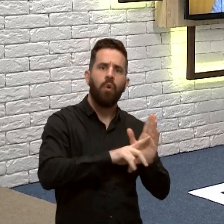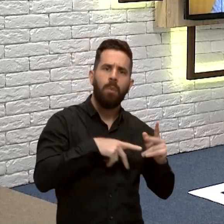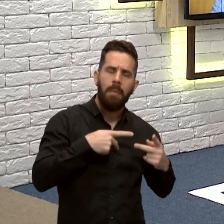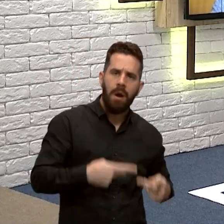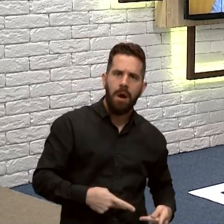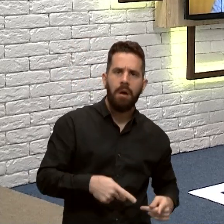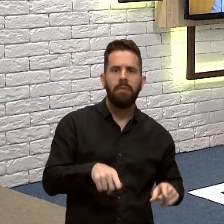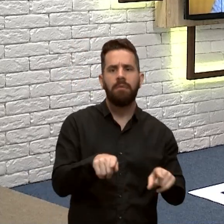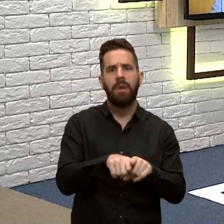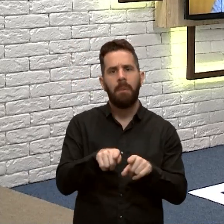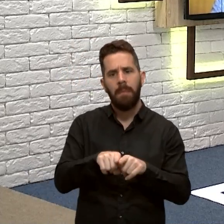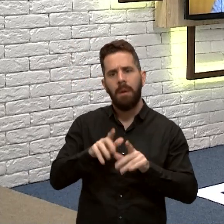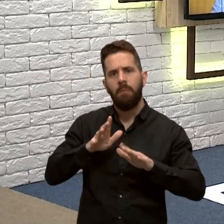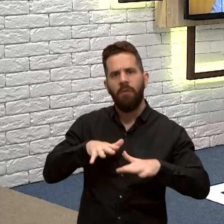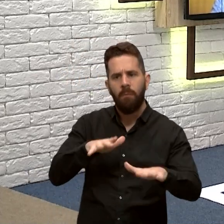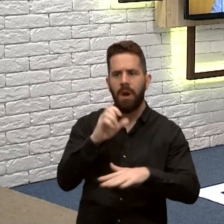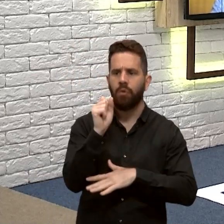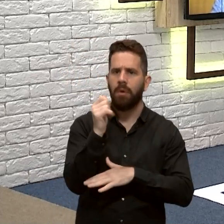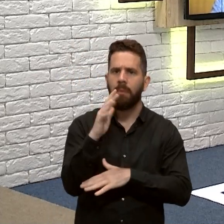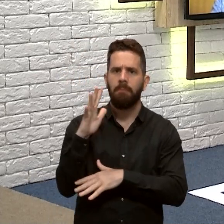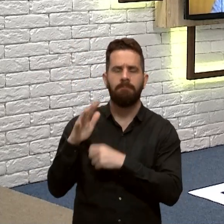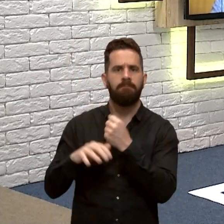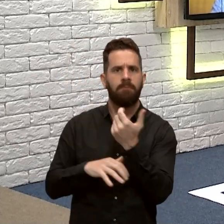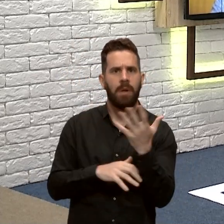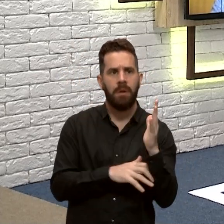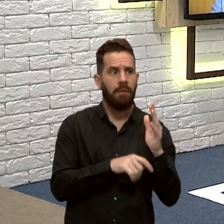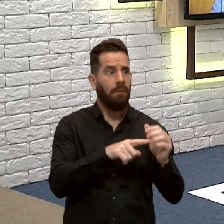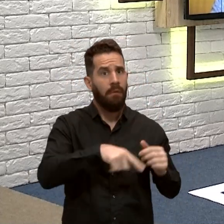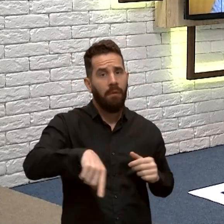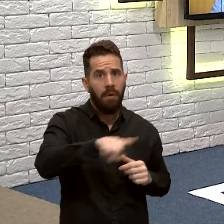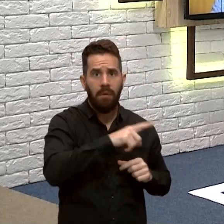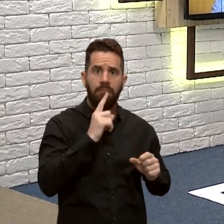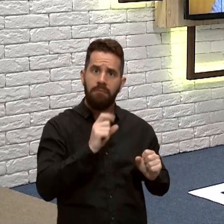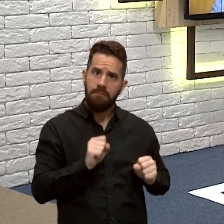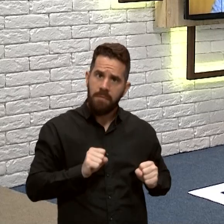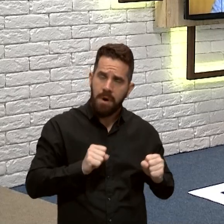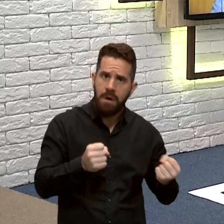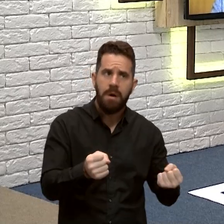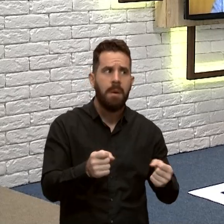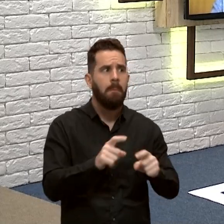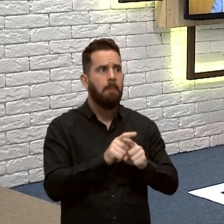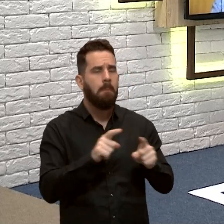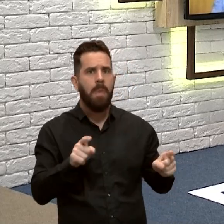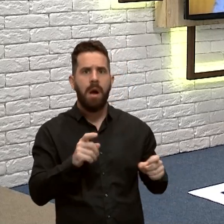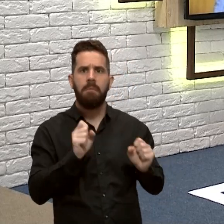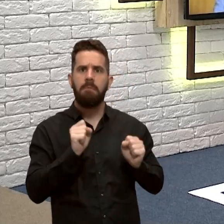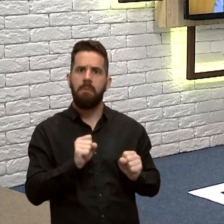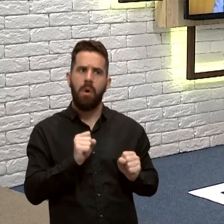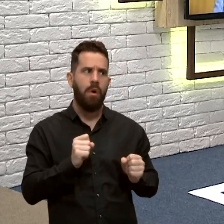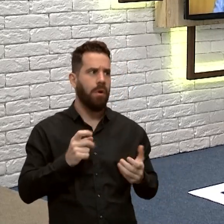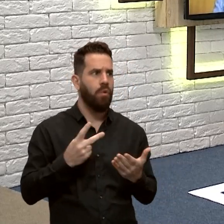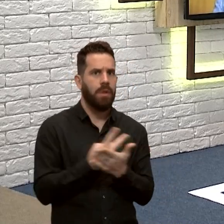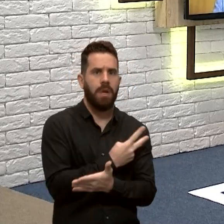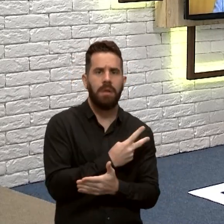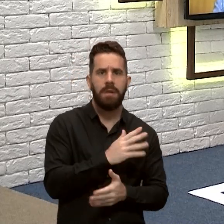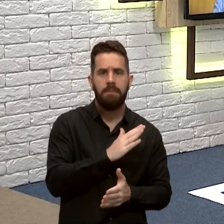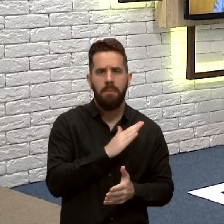muitas vezes têm a própria vida ameaçada, a própria segurança ameaçada. Como é que é essa realidade no Brasil, professora